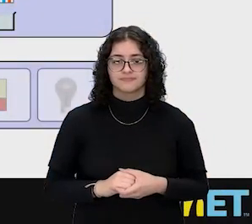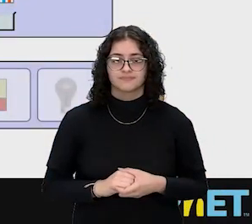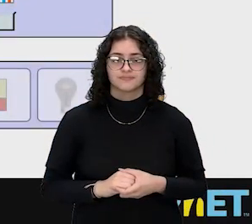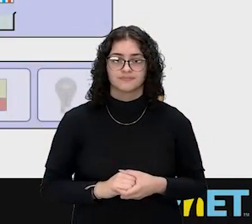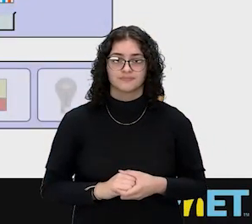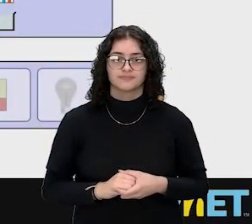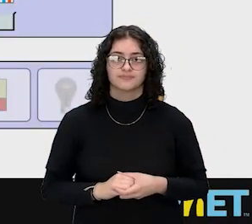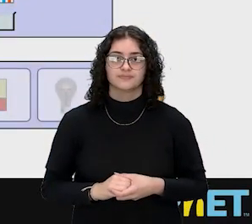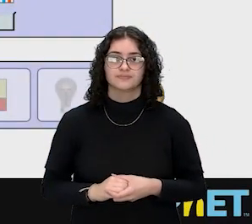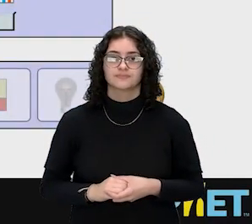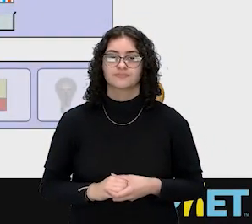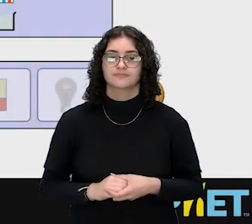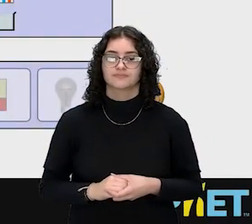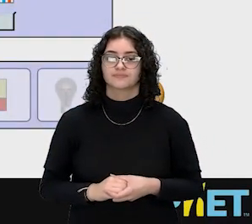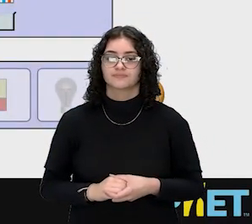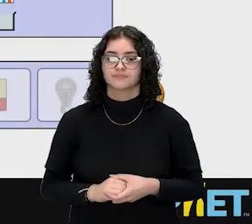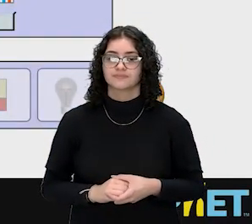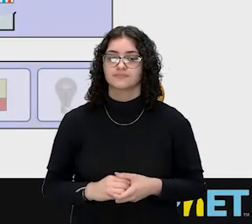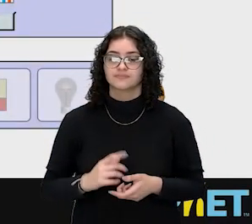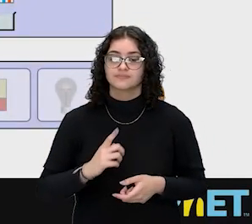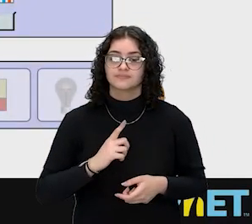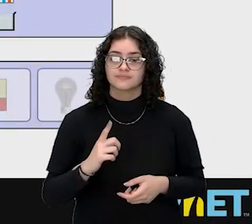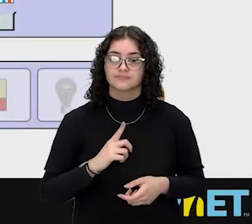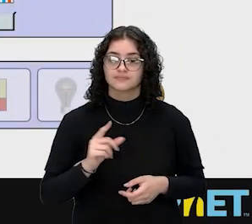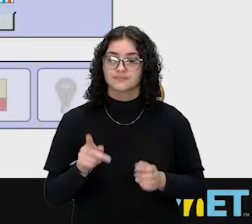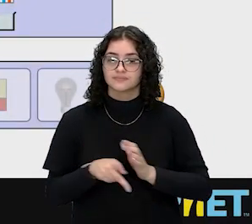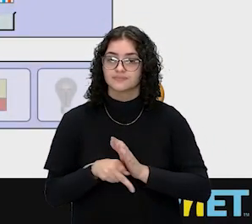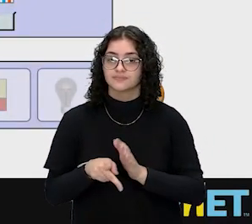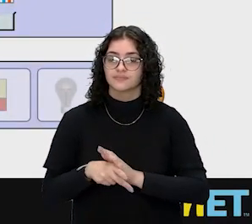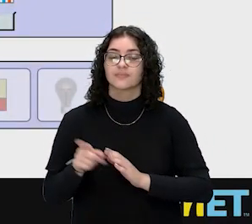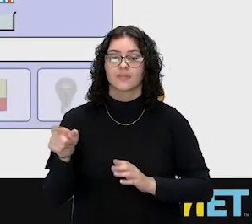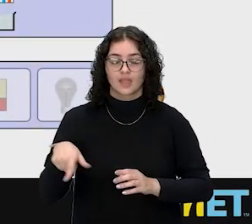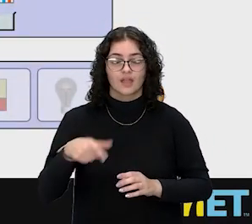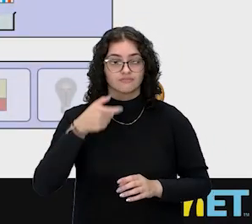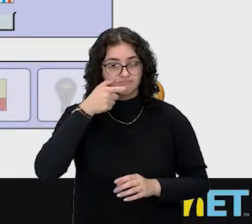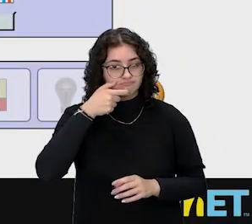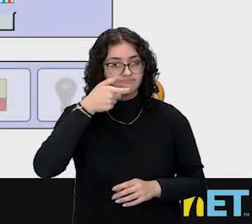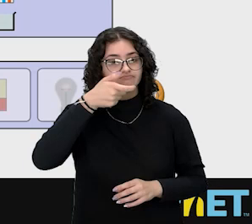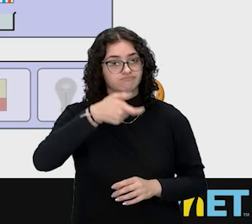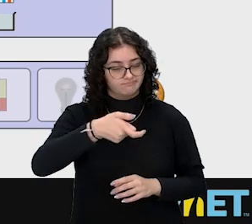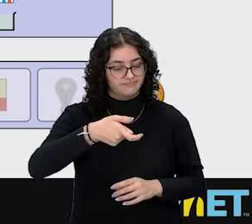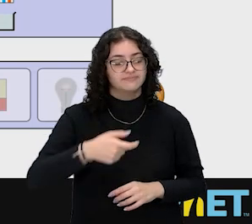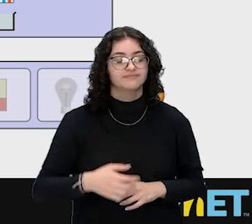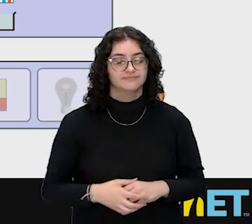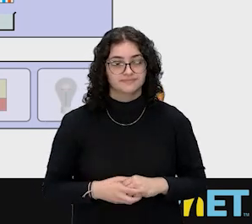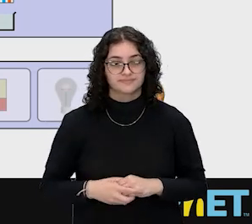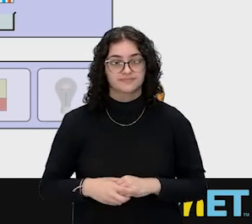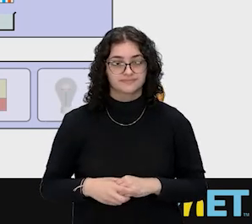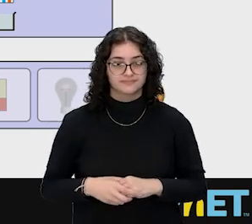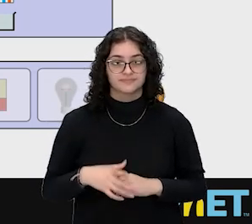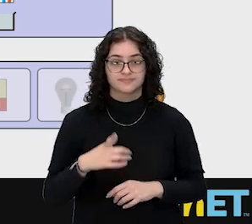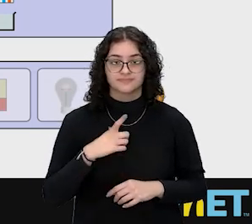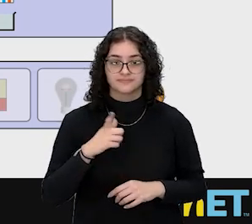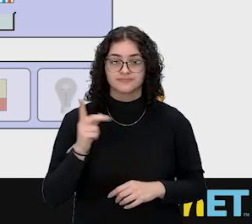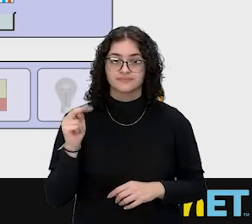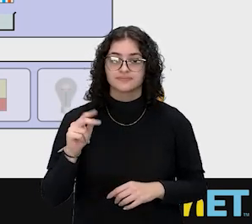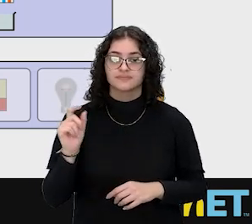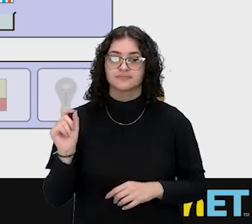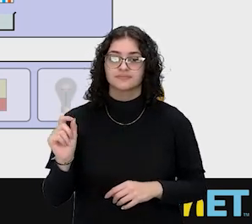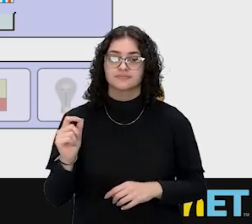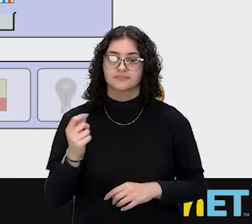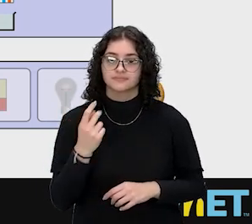vou trazer para vocês aqui o simulador. Esse simulador é super interessante, tá? Então, embaixo vocês vão ver